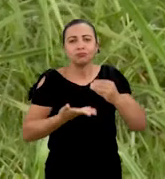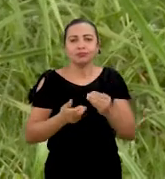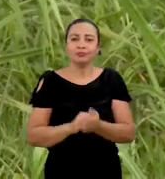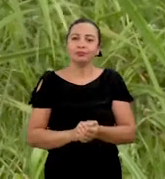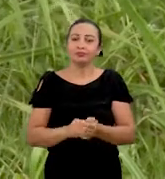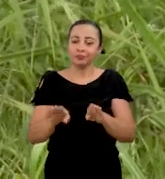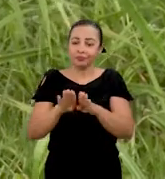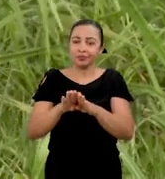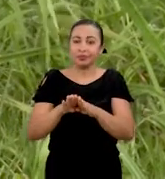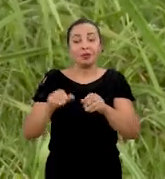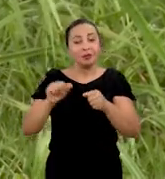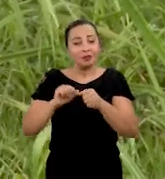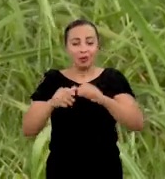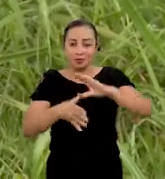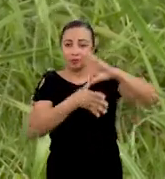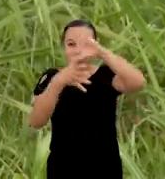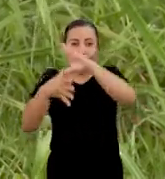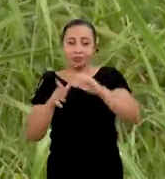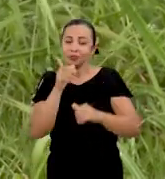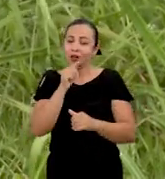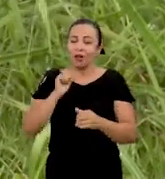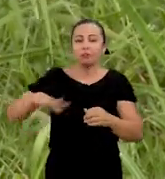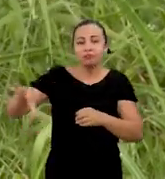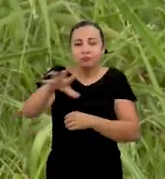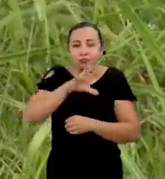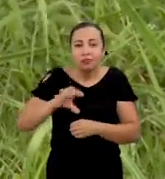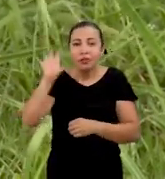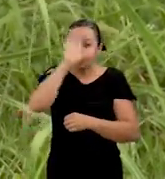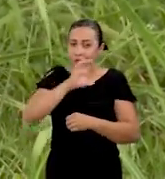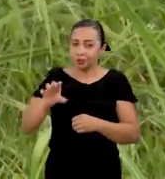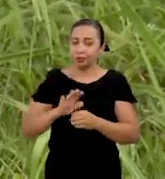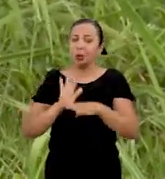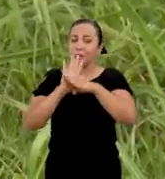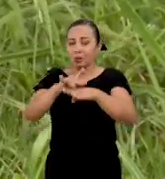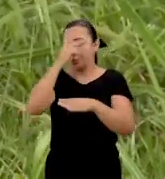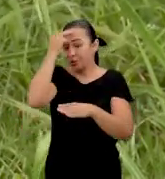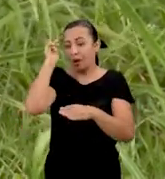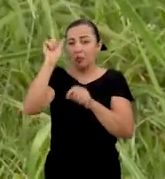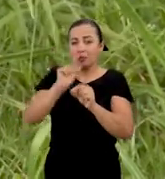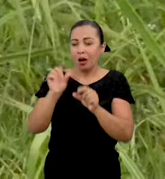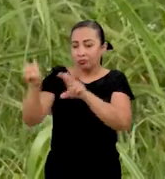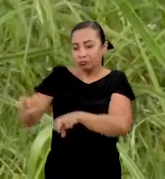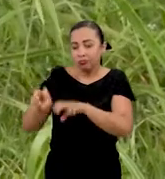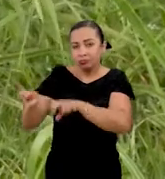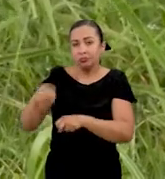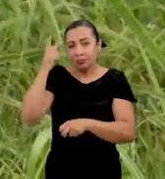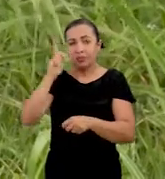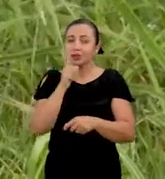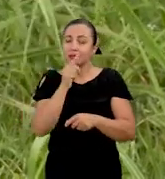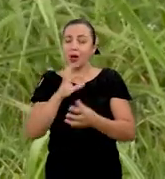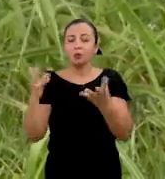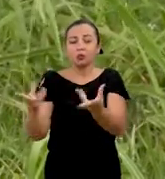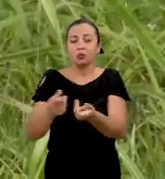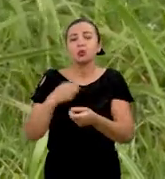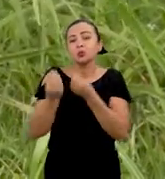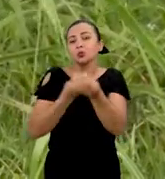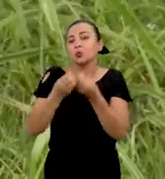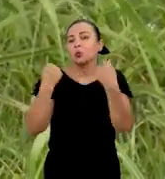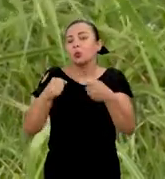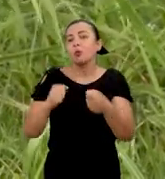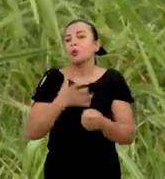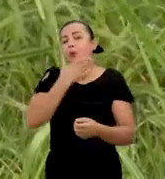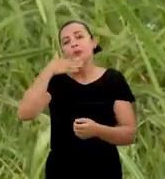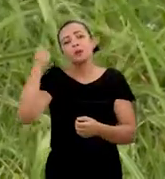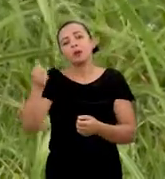Além disso realiza o mapeamento da água da região a fim de auxiliar Os Pequenos produtores sobre a qualidade do líquido